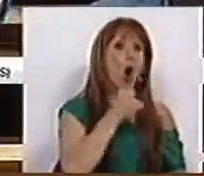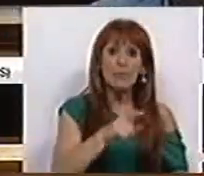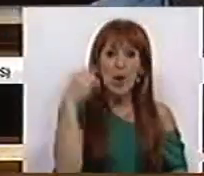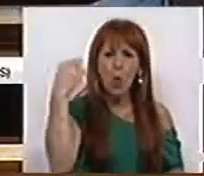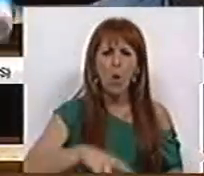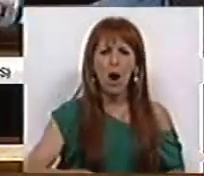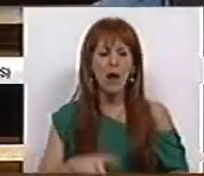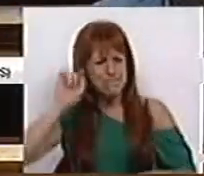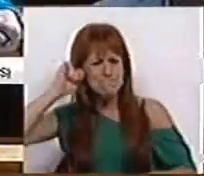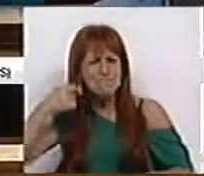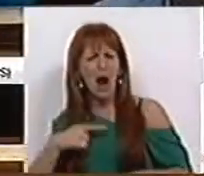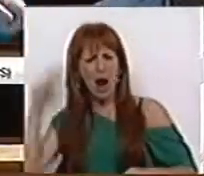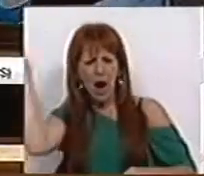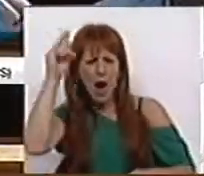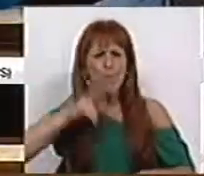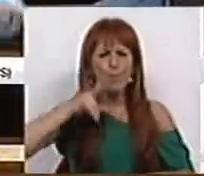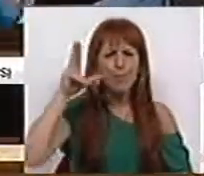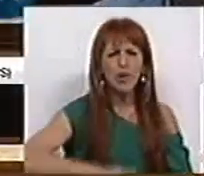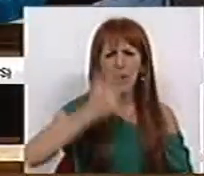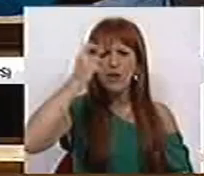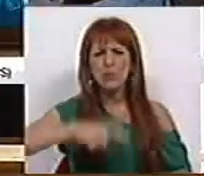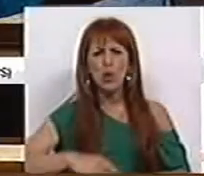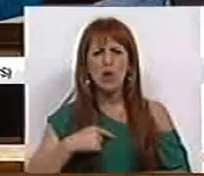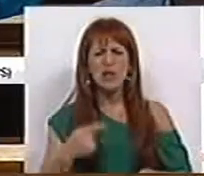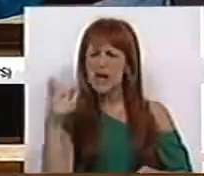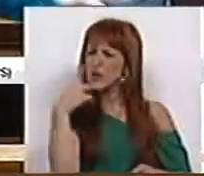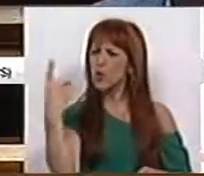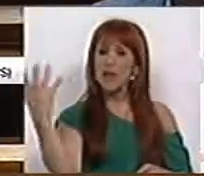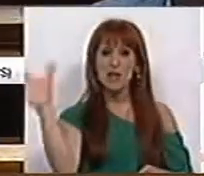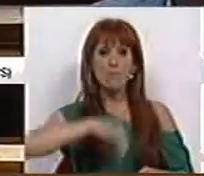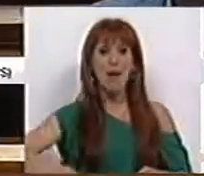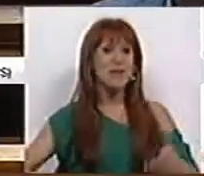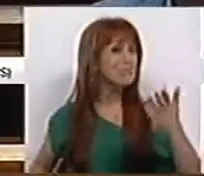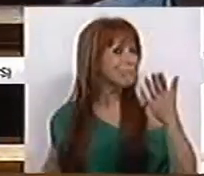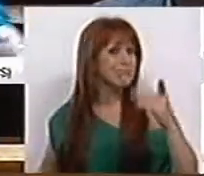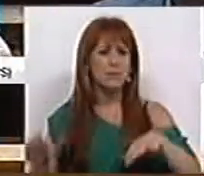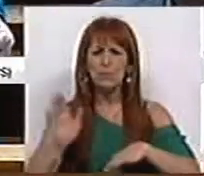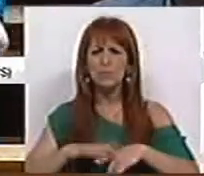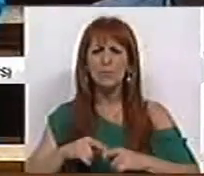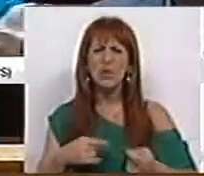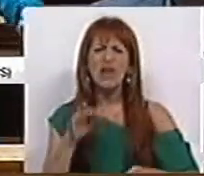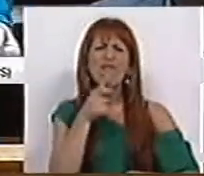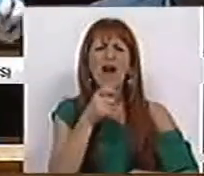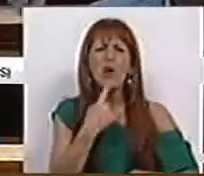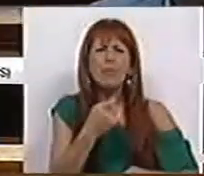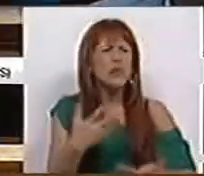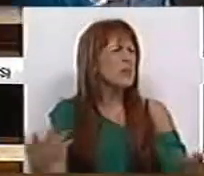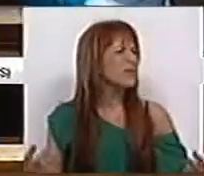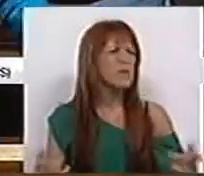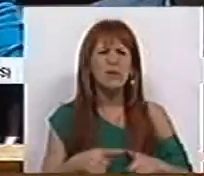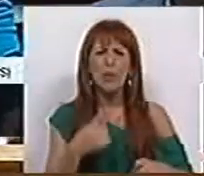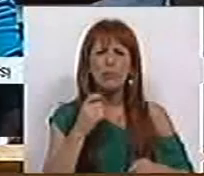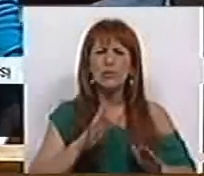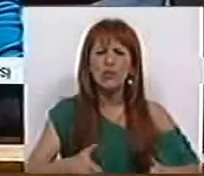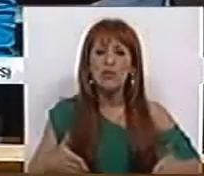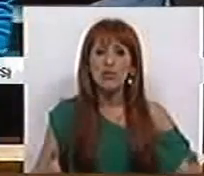opção de prejudicar o interior do país e as populações mais isoladas mas relativamente a Faro pergunto também Aliás já